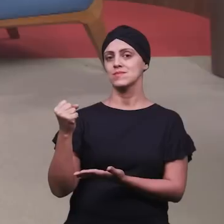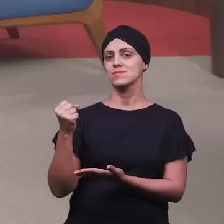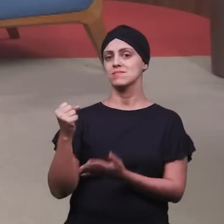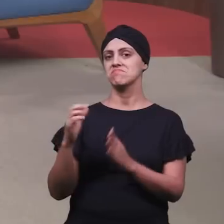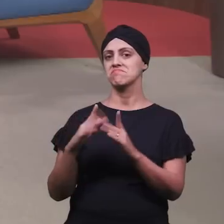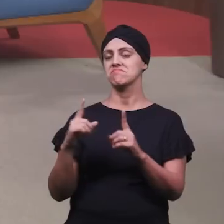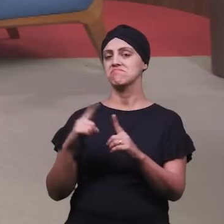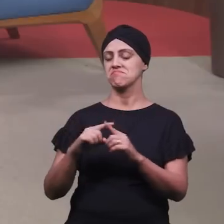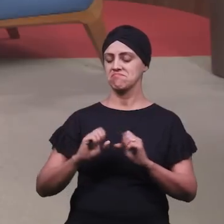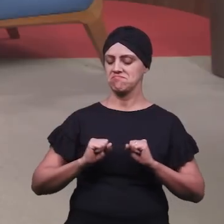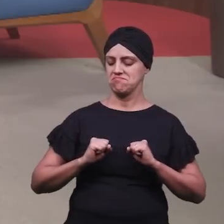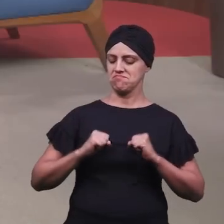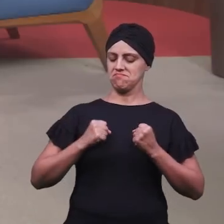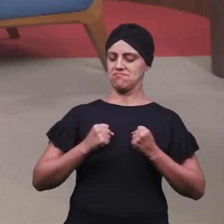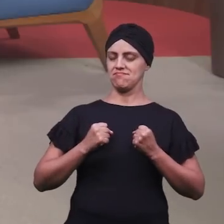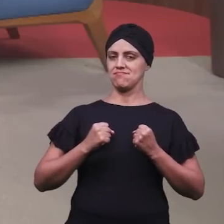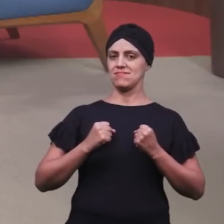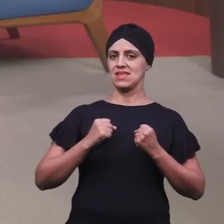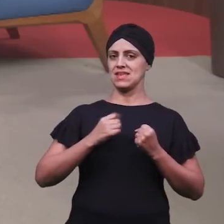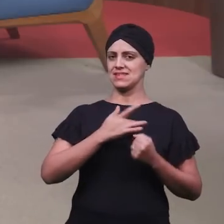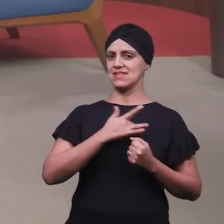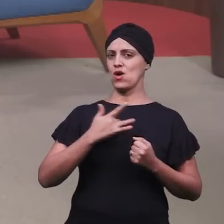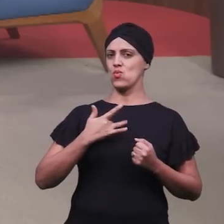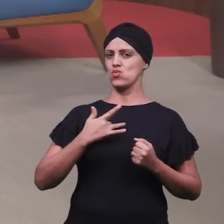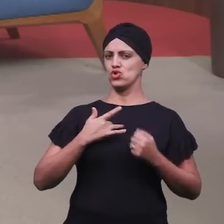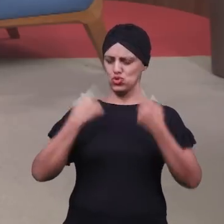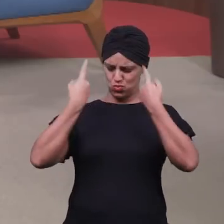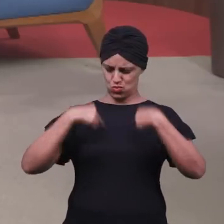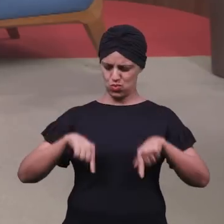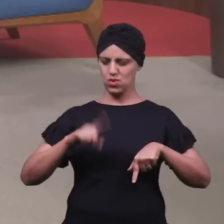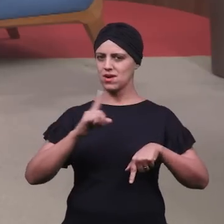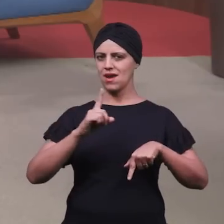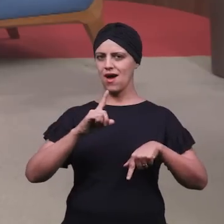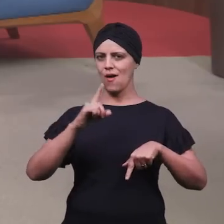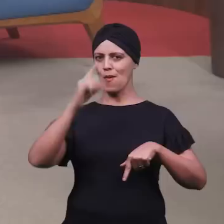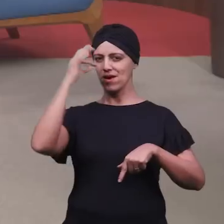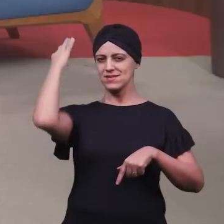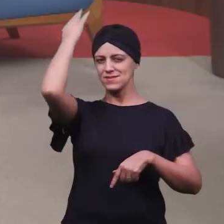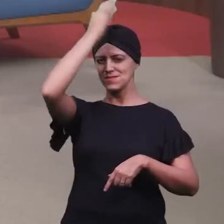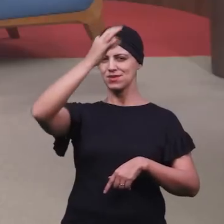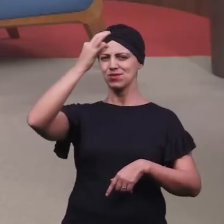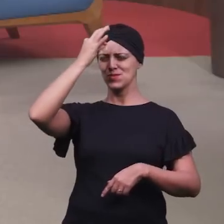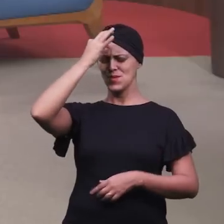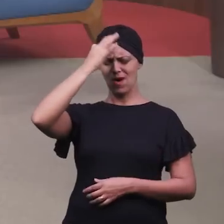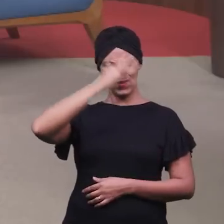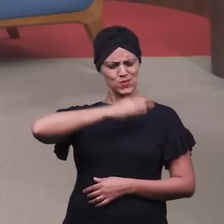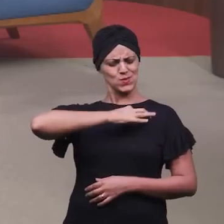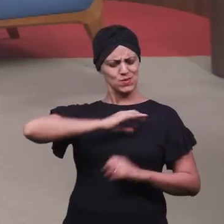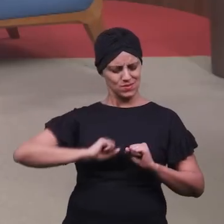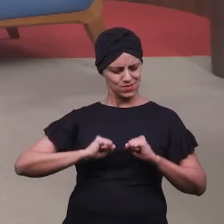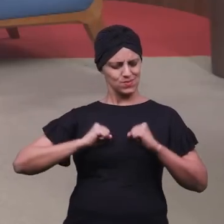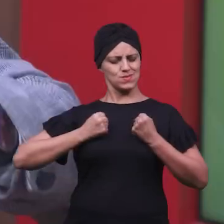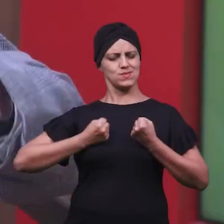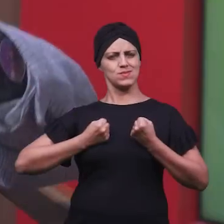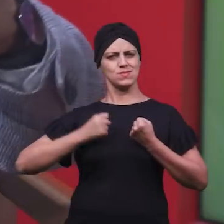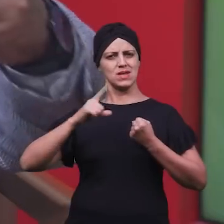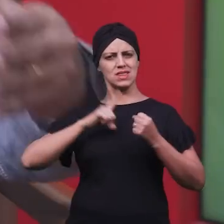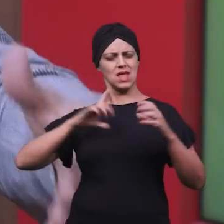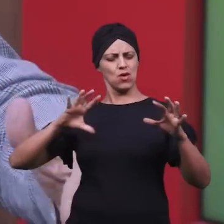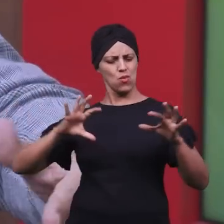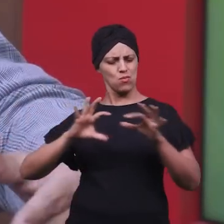arrebatada, que vai sair, é uma igreja que tem saúde espiritual. Glória a Deus. Ela tem comunhão com o Senhor, ela